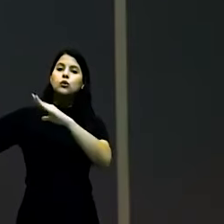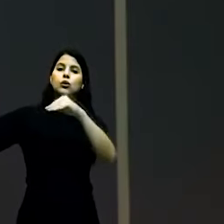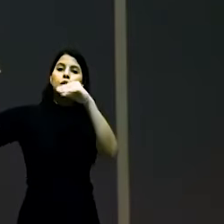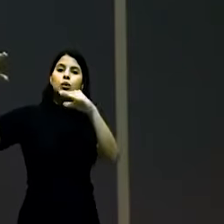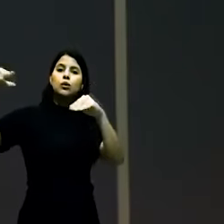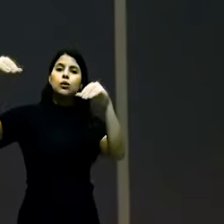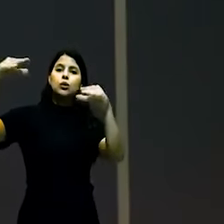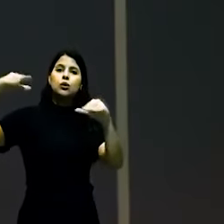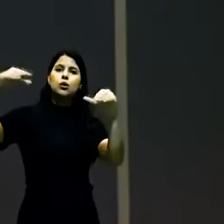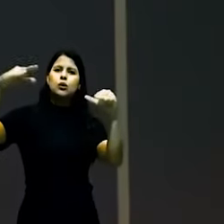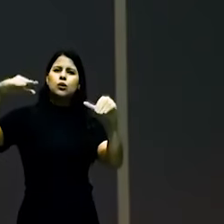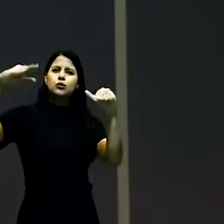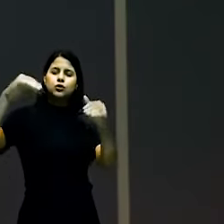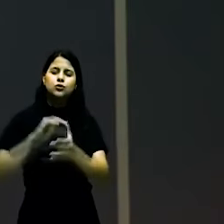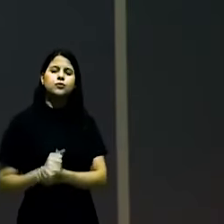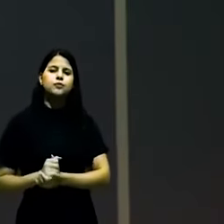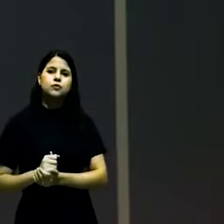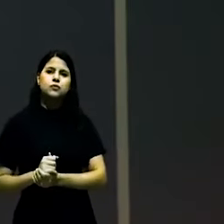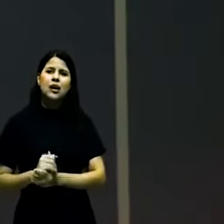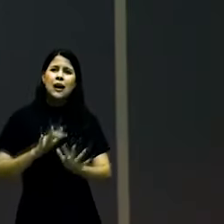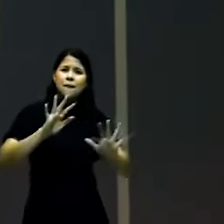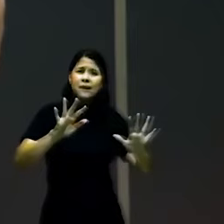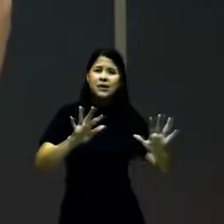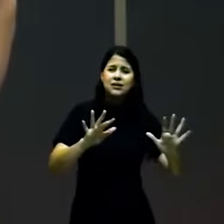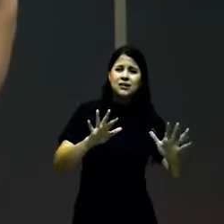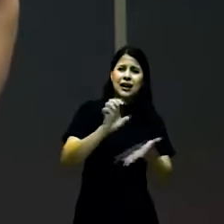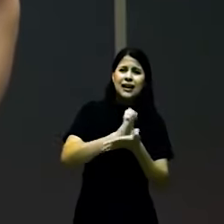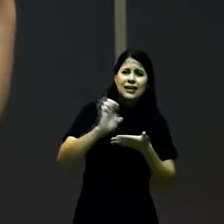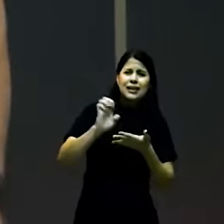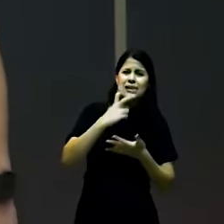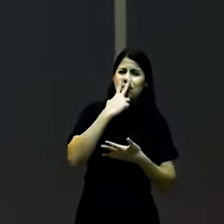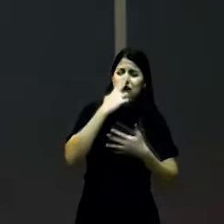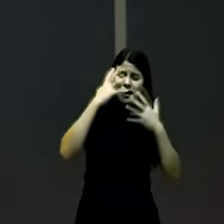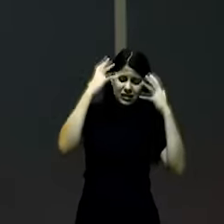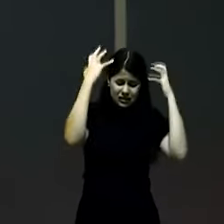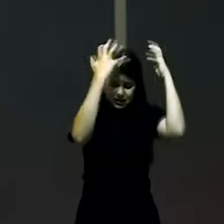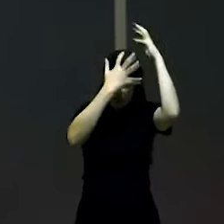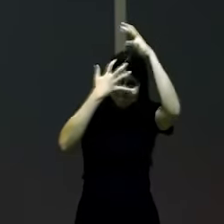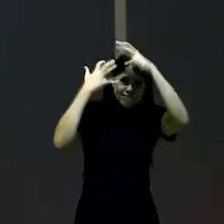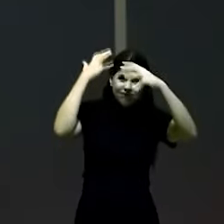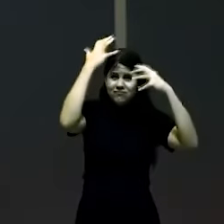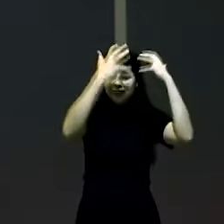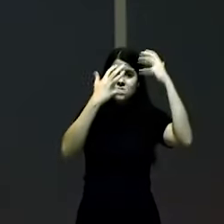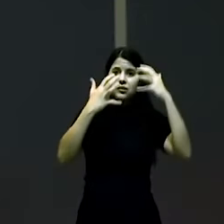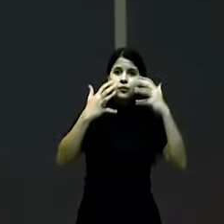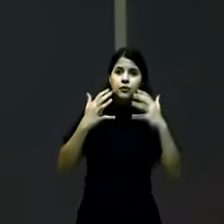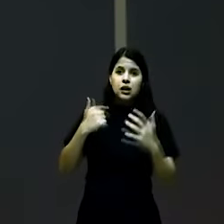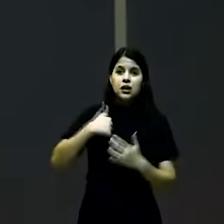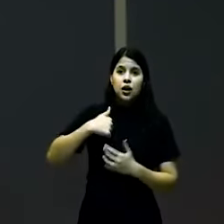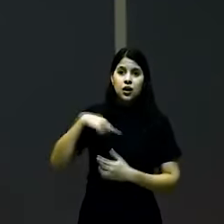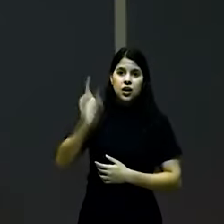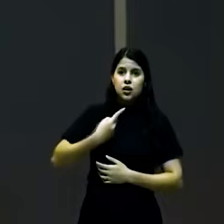mas Elias está em outra dimensão. Quando a gente sai da direção de Deus, Deus pode fazer o que for, você não nota que é Deus.